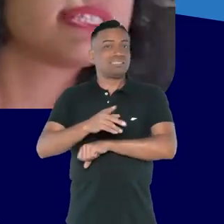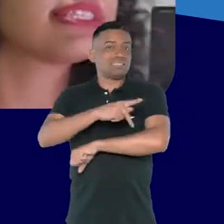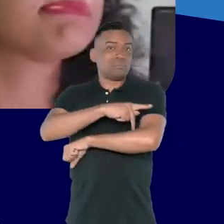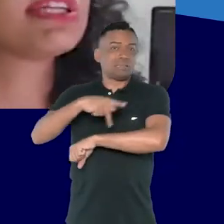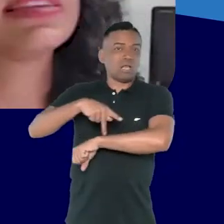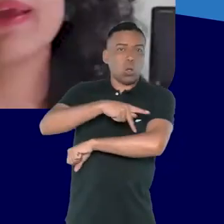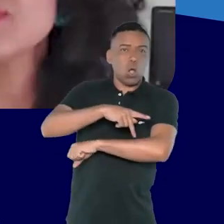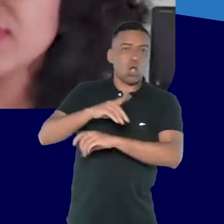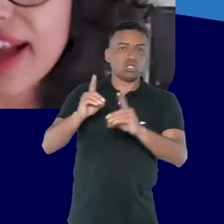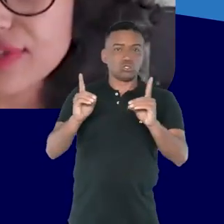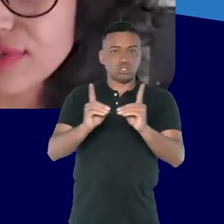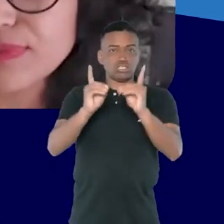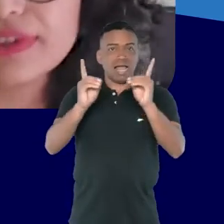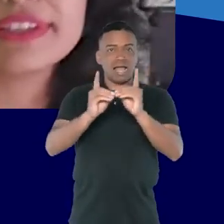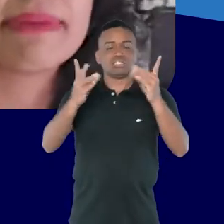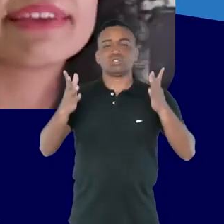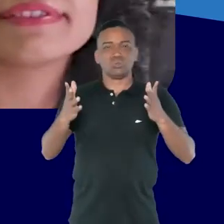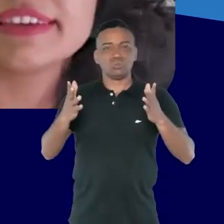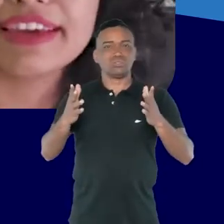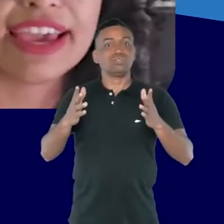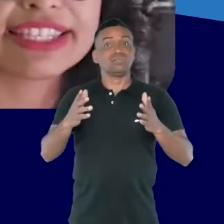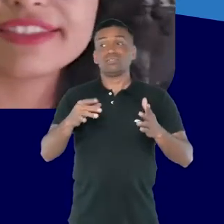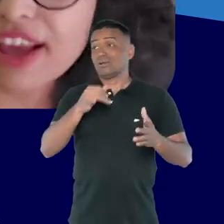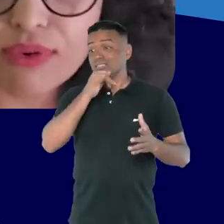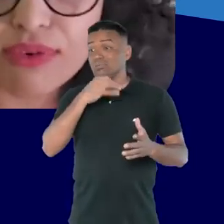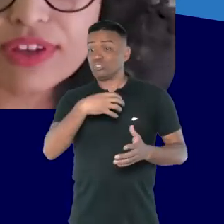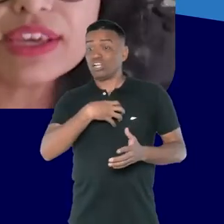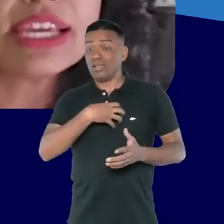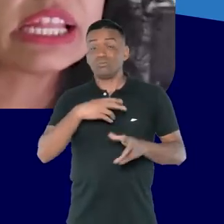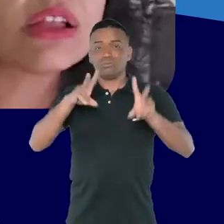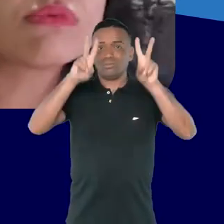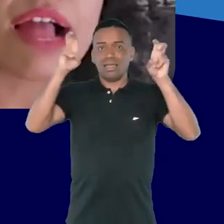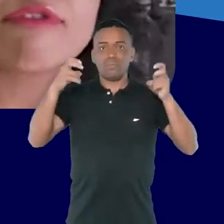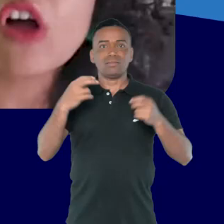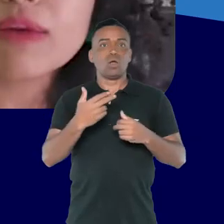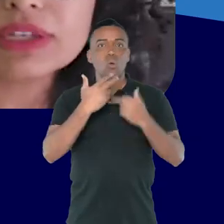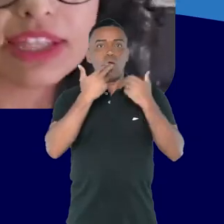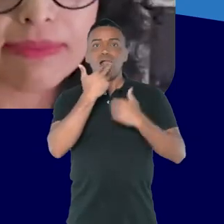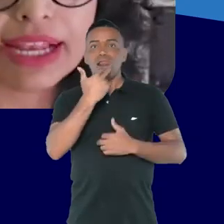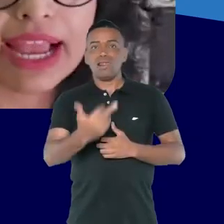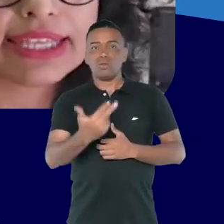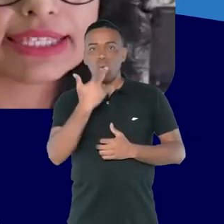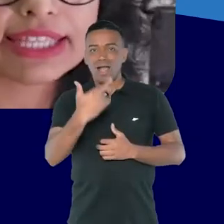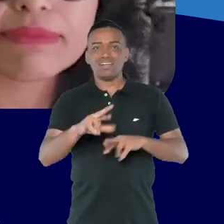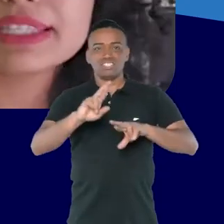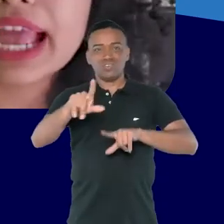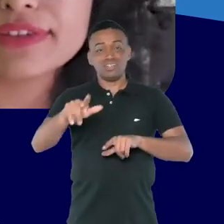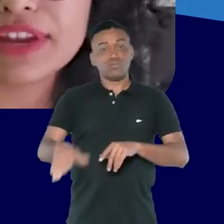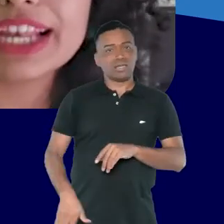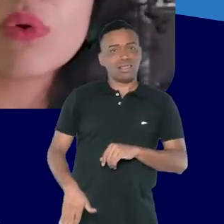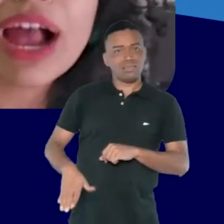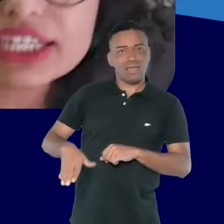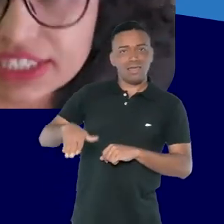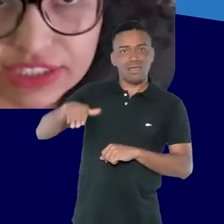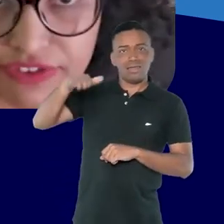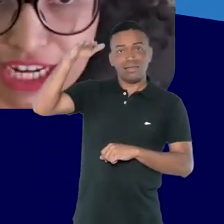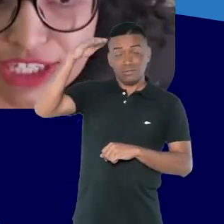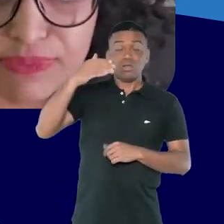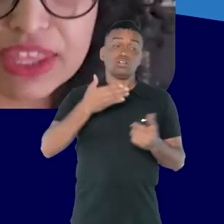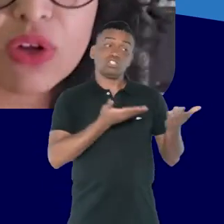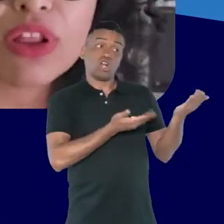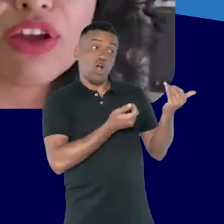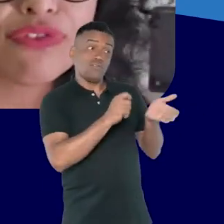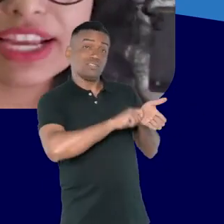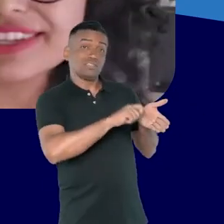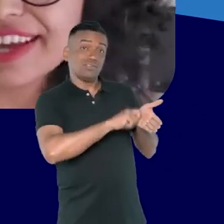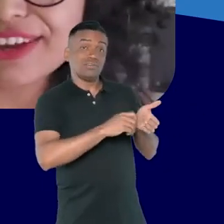sutil, pode ser menos didático, pode ser mais seco. Então, a forma de trabalhar esses temas é diferente, a linguagem é